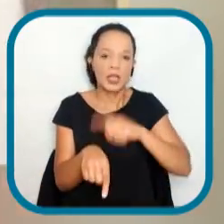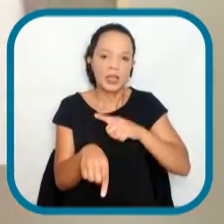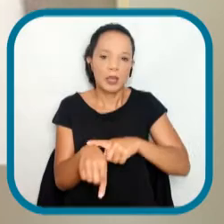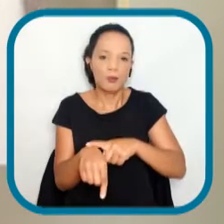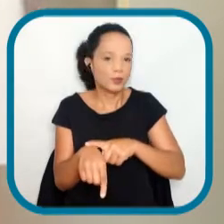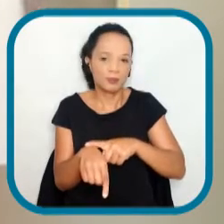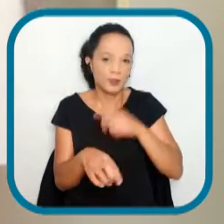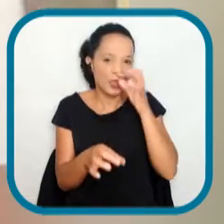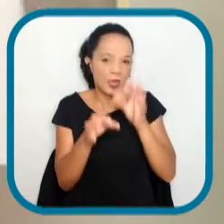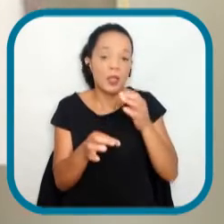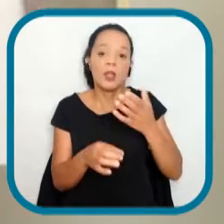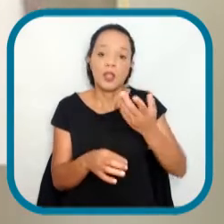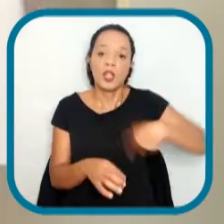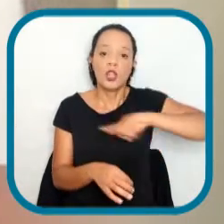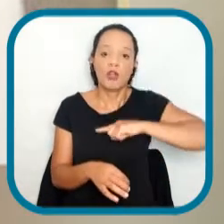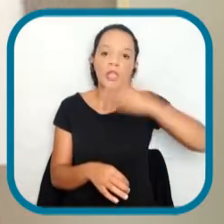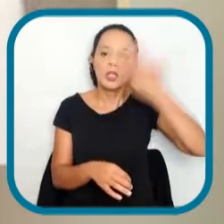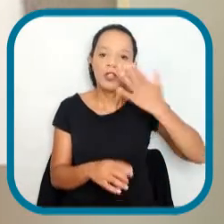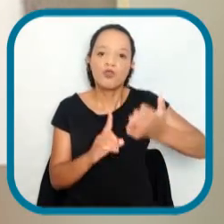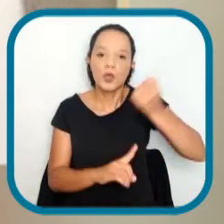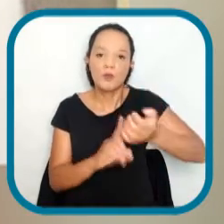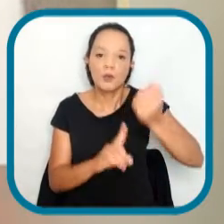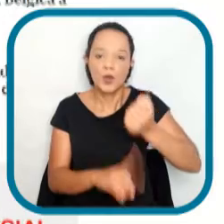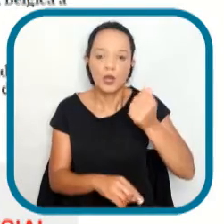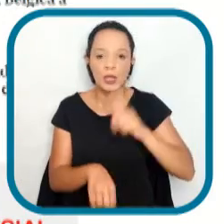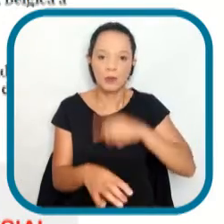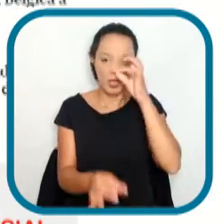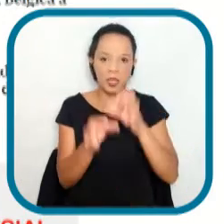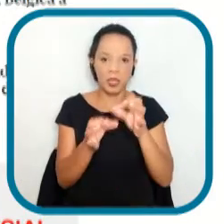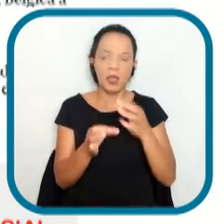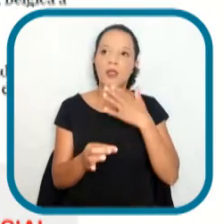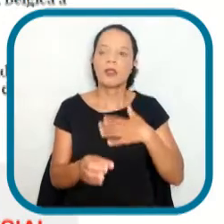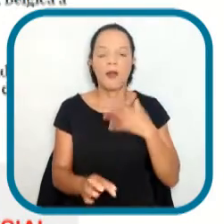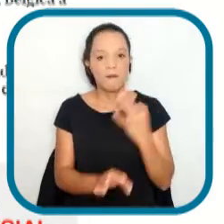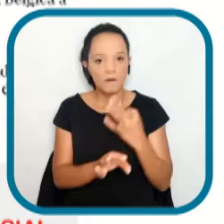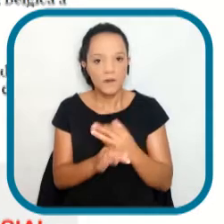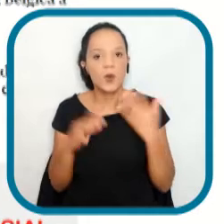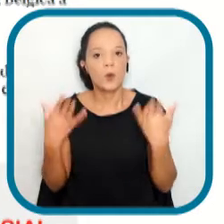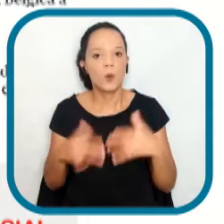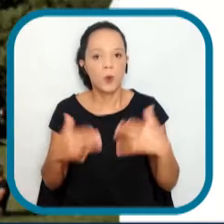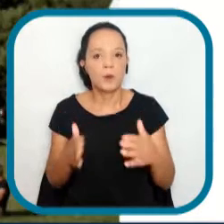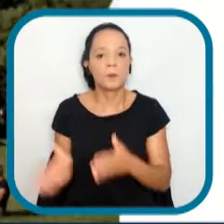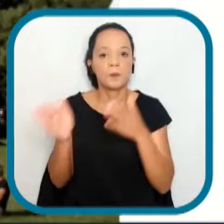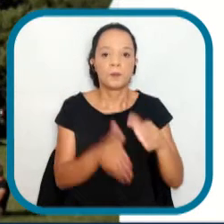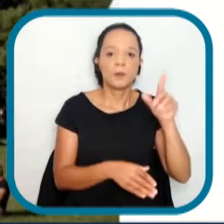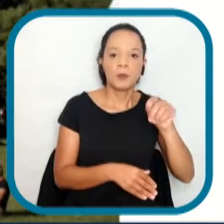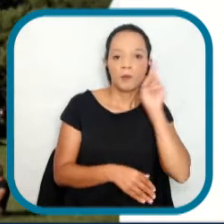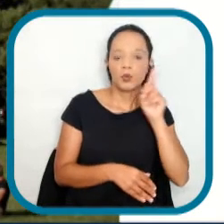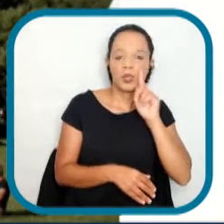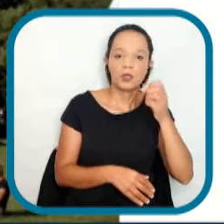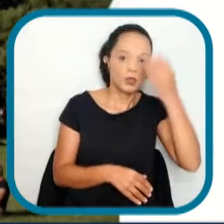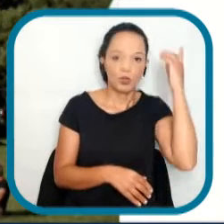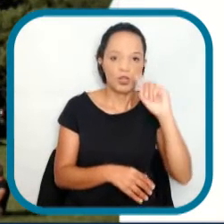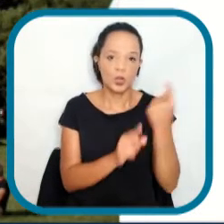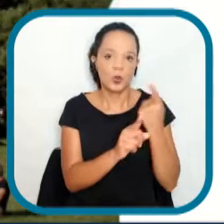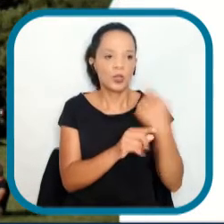muito curto, nós ganhamos muitos direitos em muito pouco tempo e isso é causa para celebrar, efetivamente. Mas também é importante não nos esqueçamos